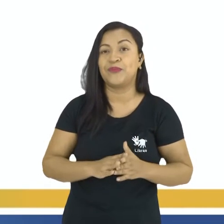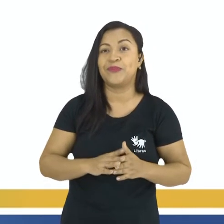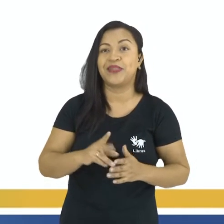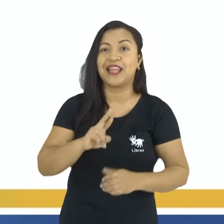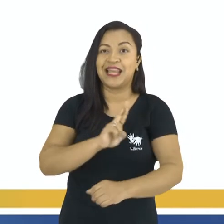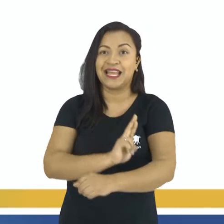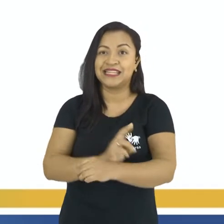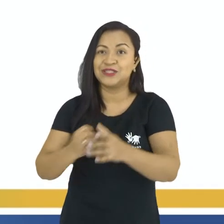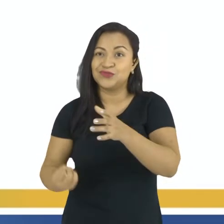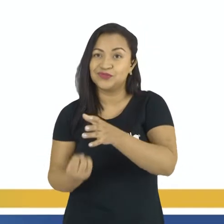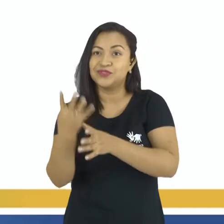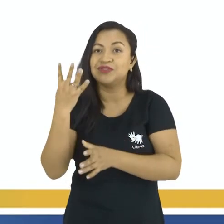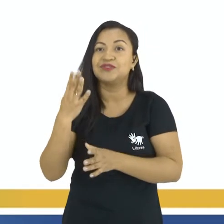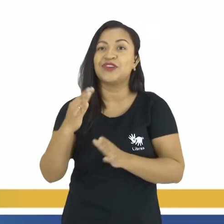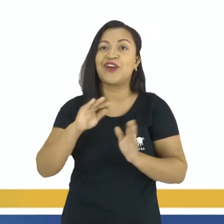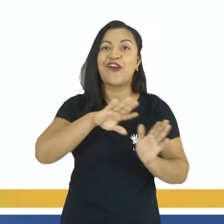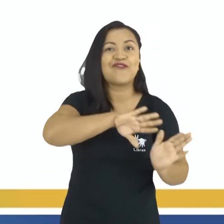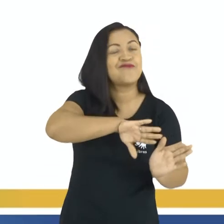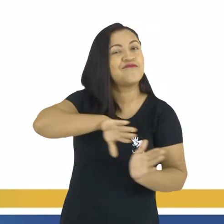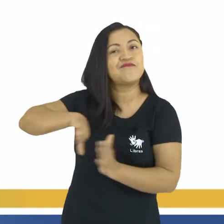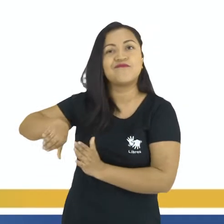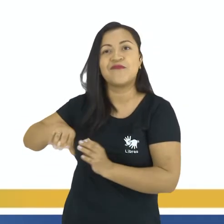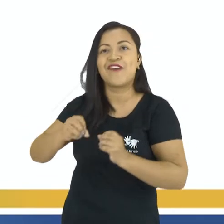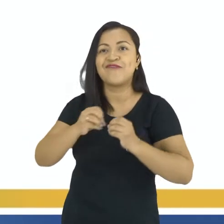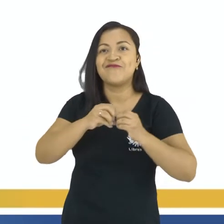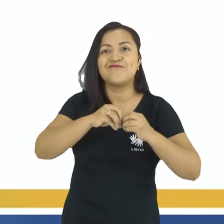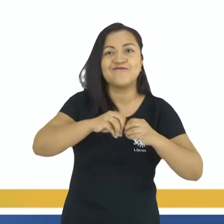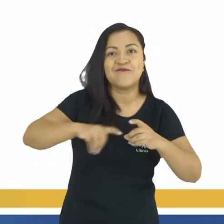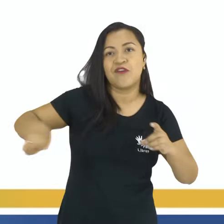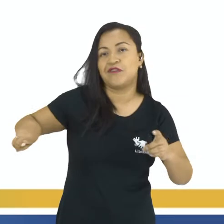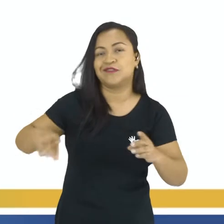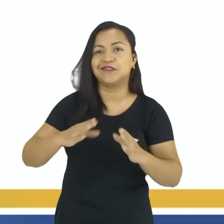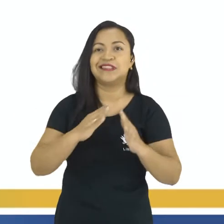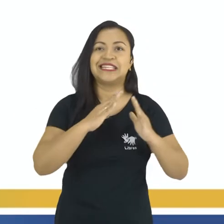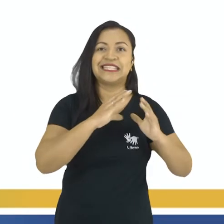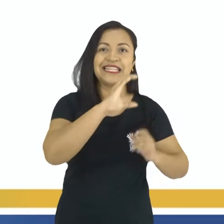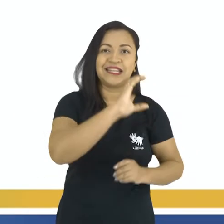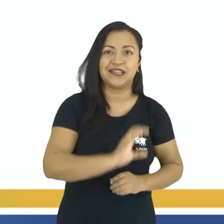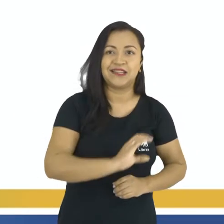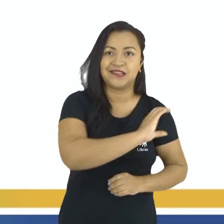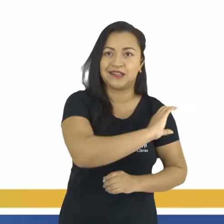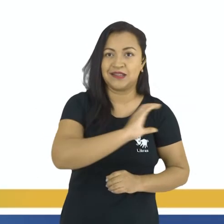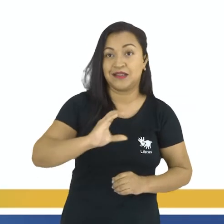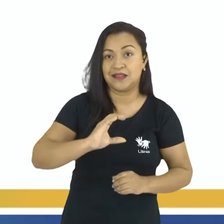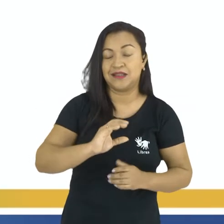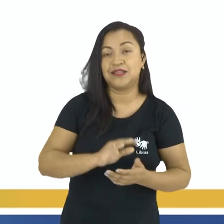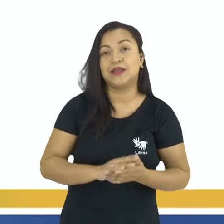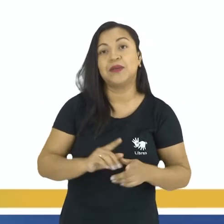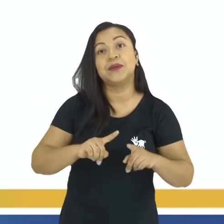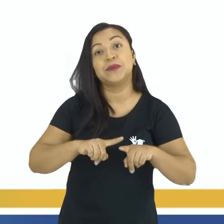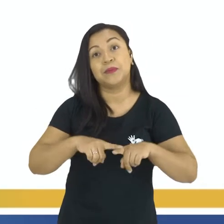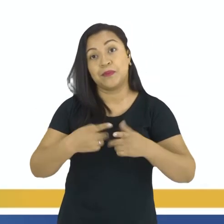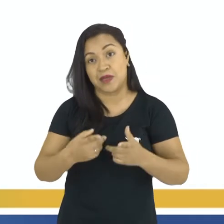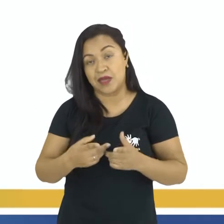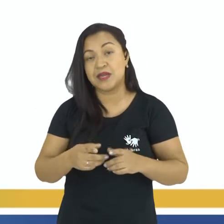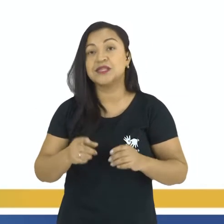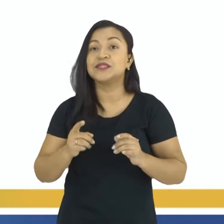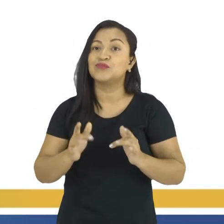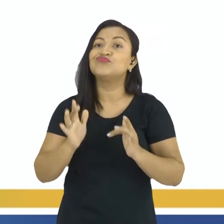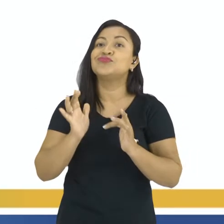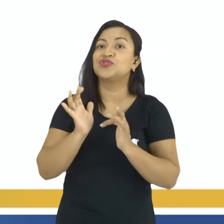fora da autoridade do Papa, romperam com a Igreja Católica Apostólica Romana, mas são